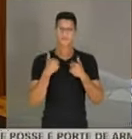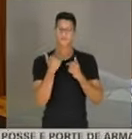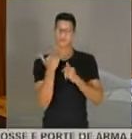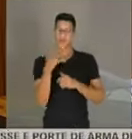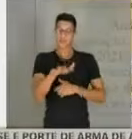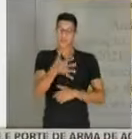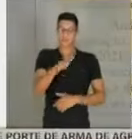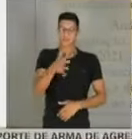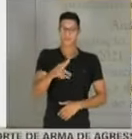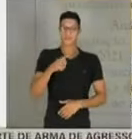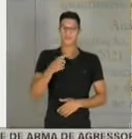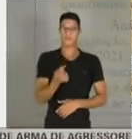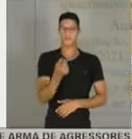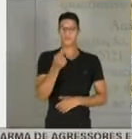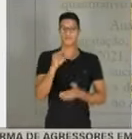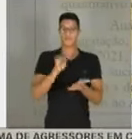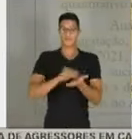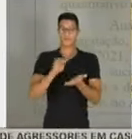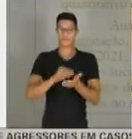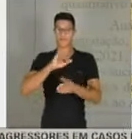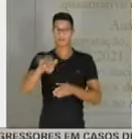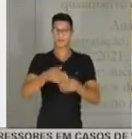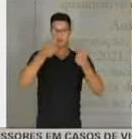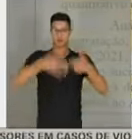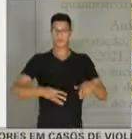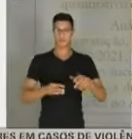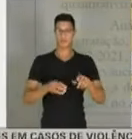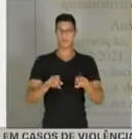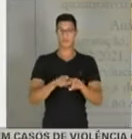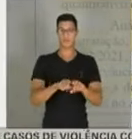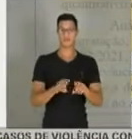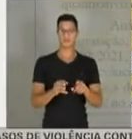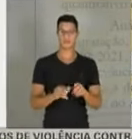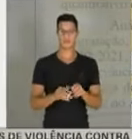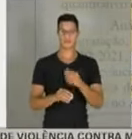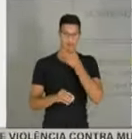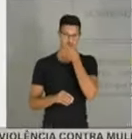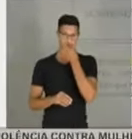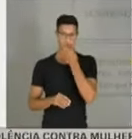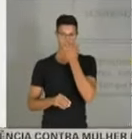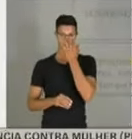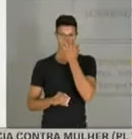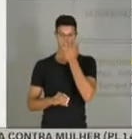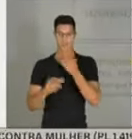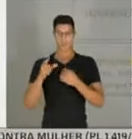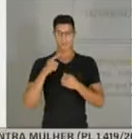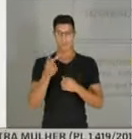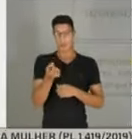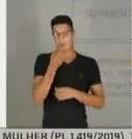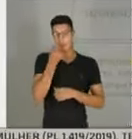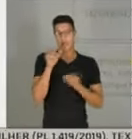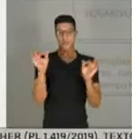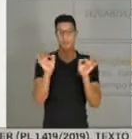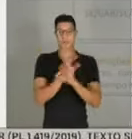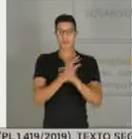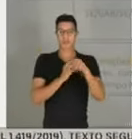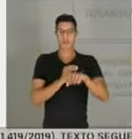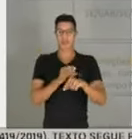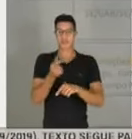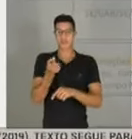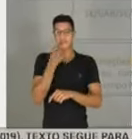preço e aquisição quanto à ausência de justificativa de dispensa. Mais um, por favor. Tem uma piada pronta aqui.